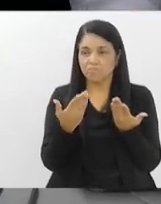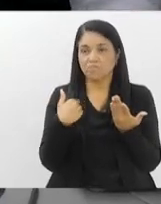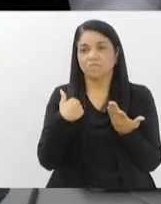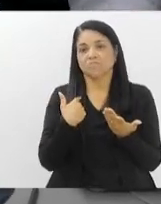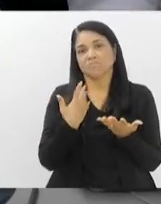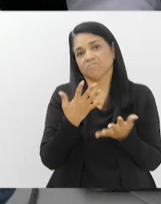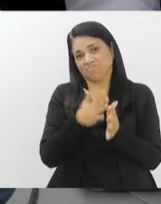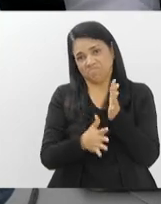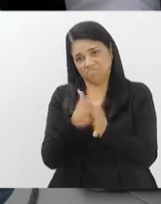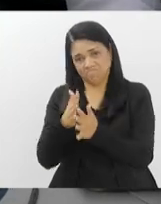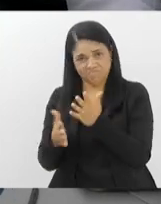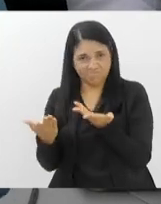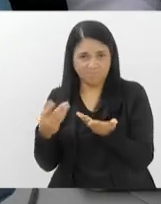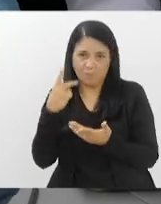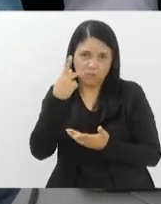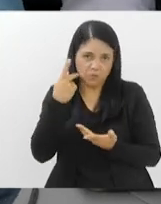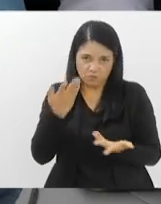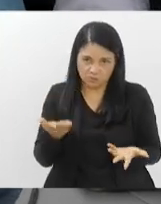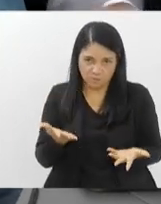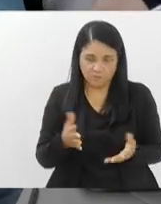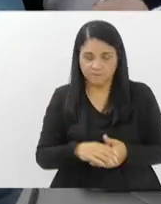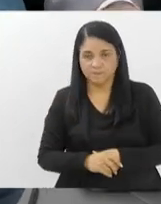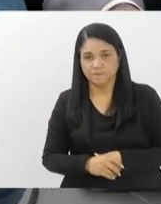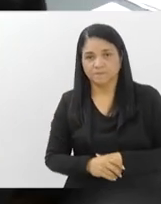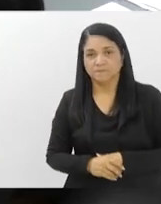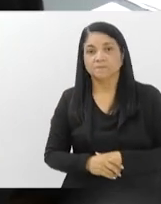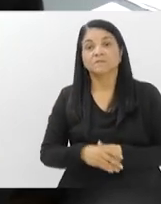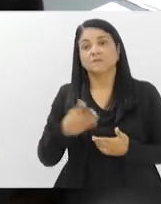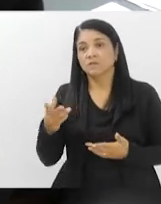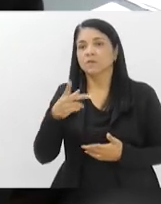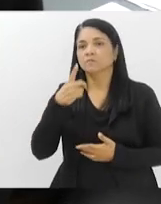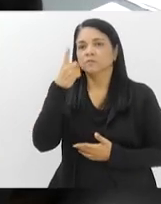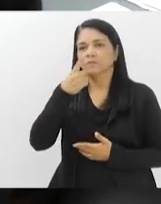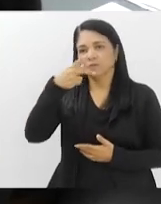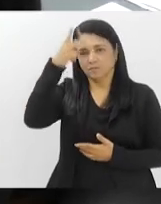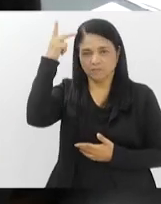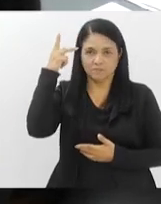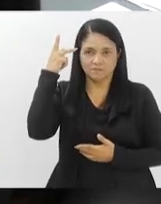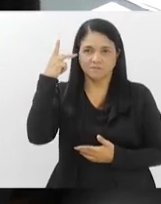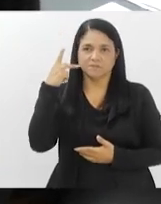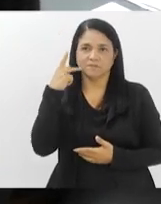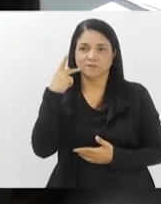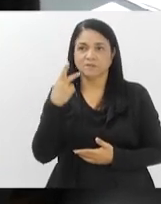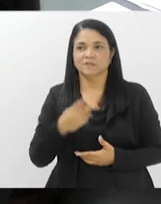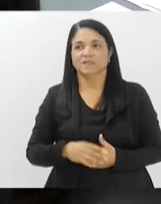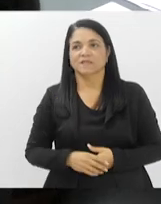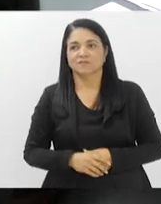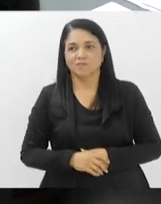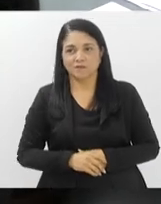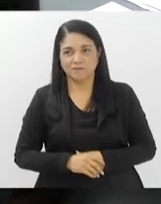politicamente. Presidente. Deputado Luiz Paulo. Olha só.